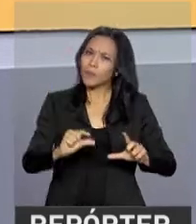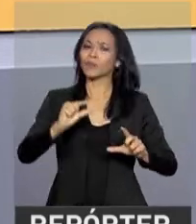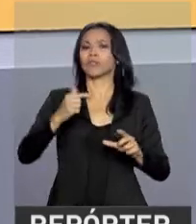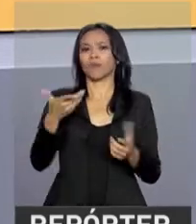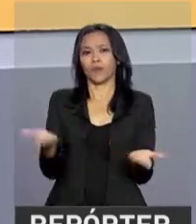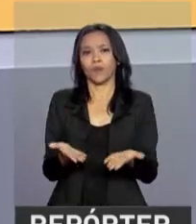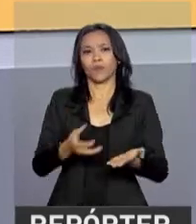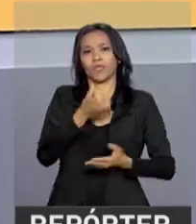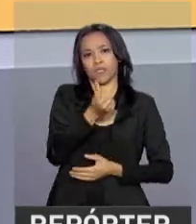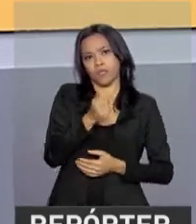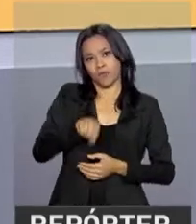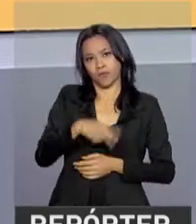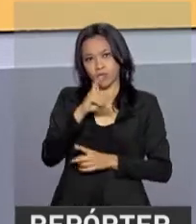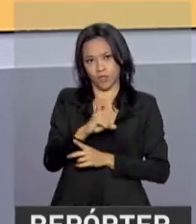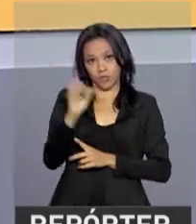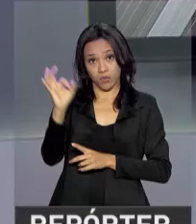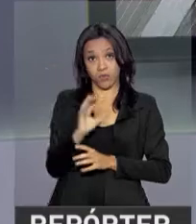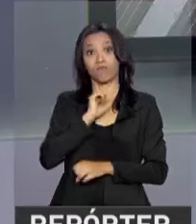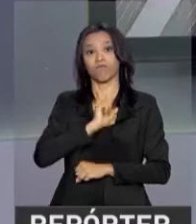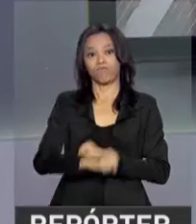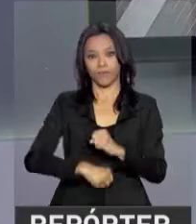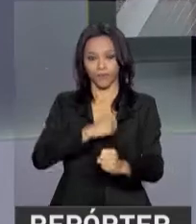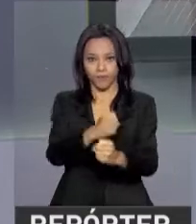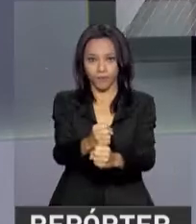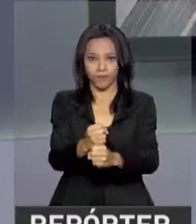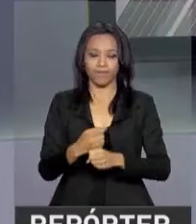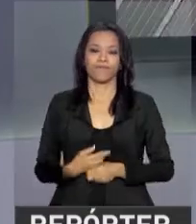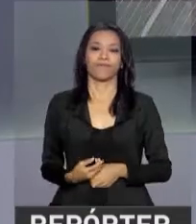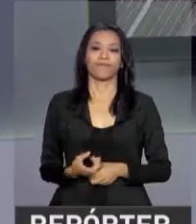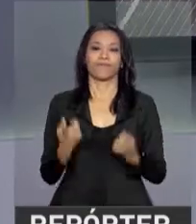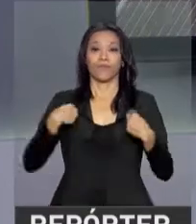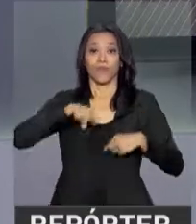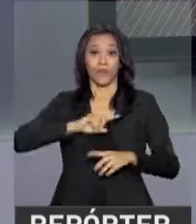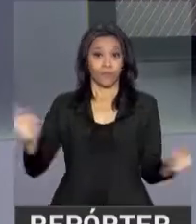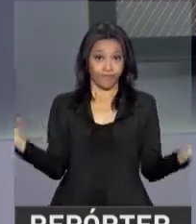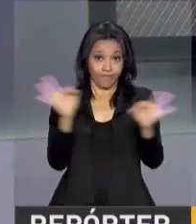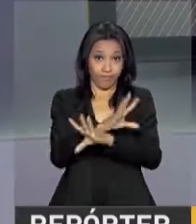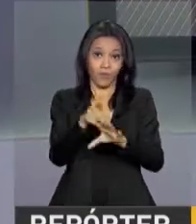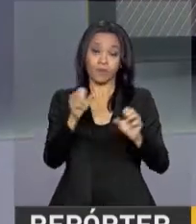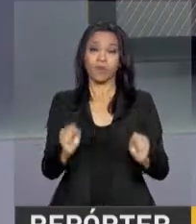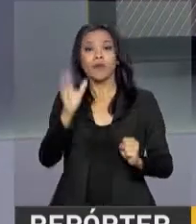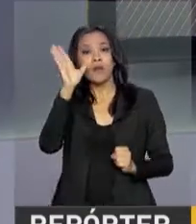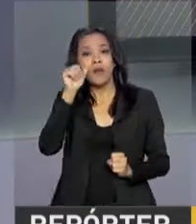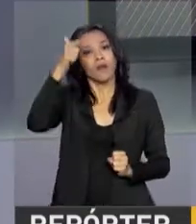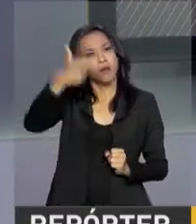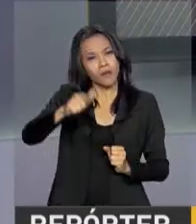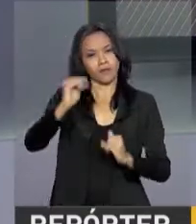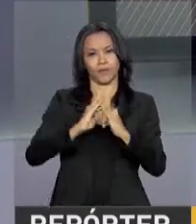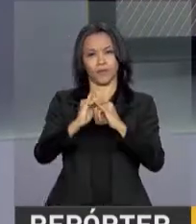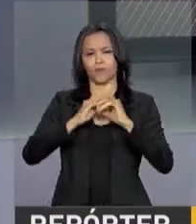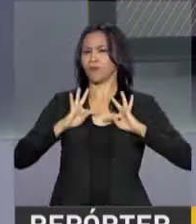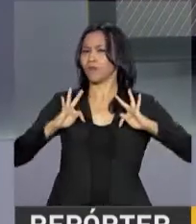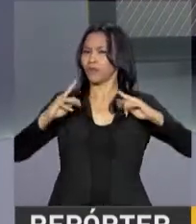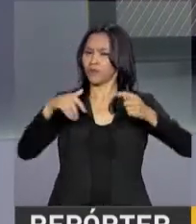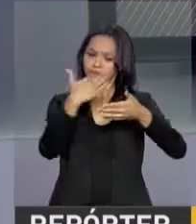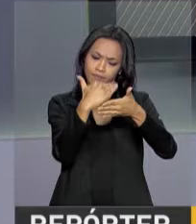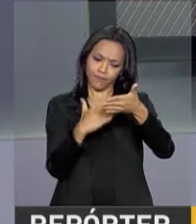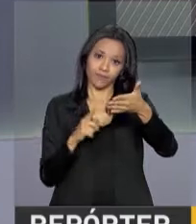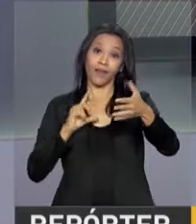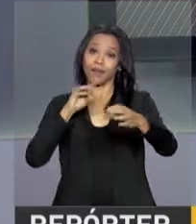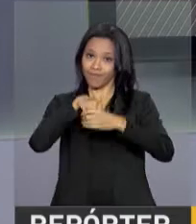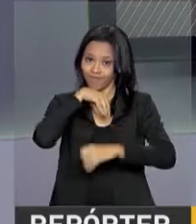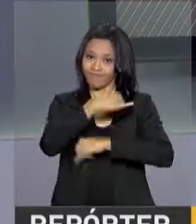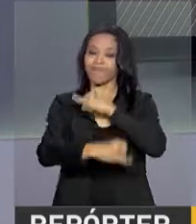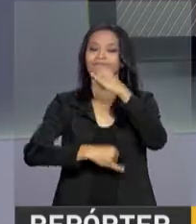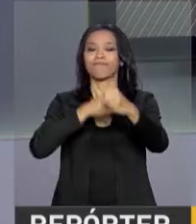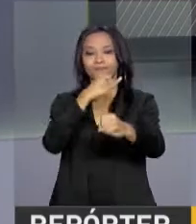em 6,5% ao ano. Nós ficamos por aqui. Você pode rever as reportagens no YouTube. E toda a nossa programação também